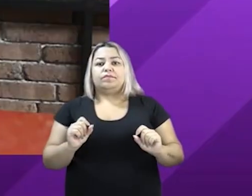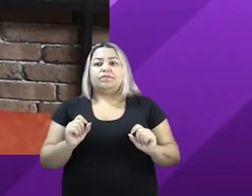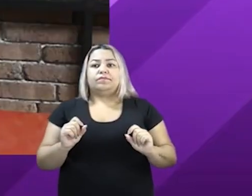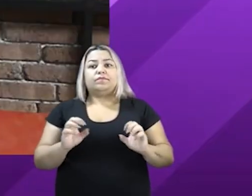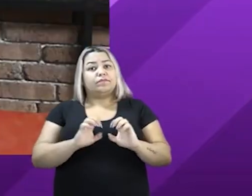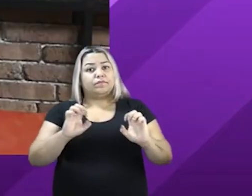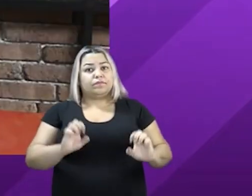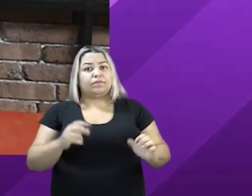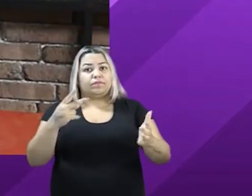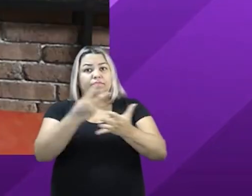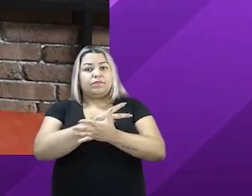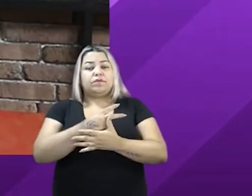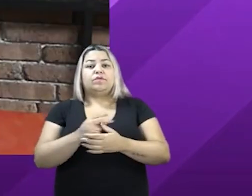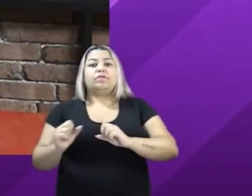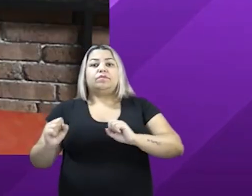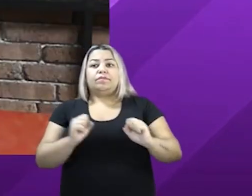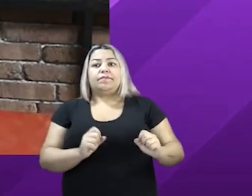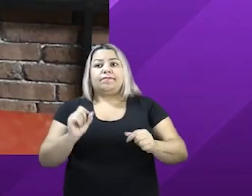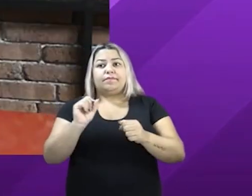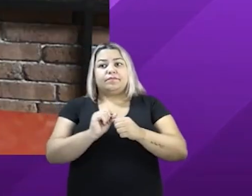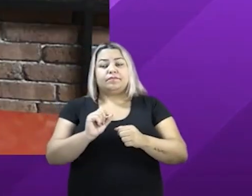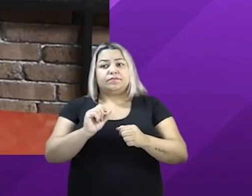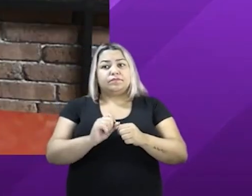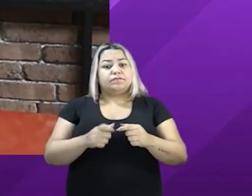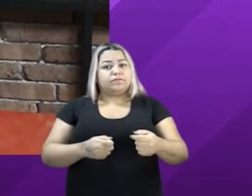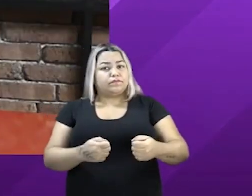estruturas funcionam e do que a gente pode estar fazendo também para estar se